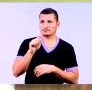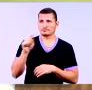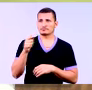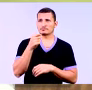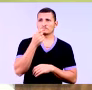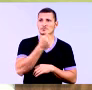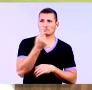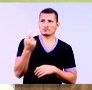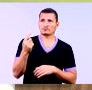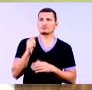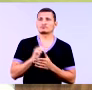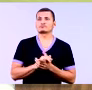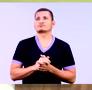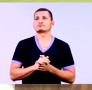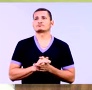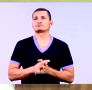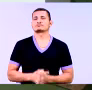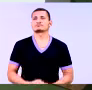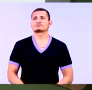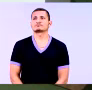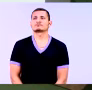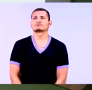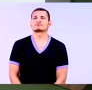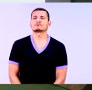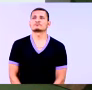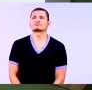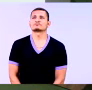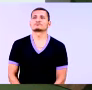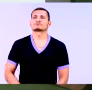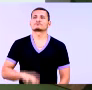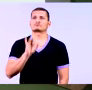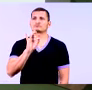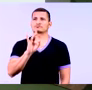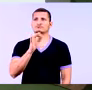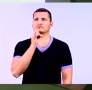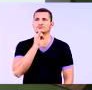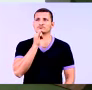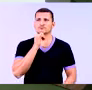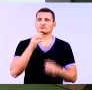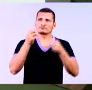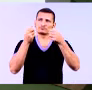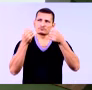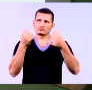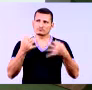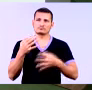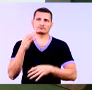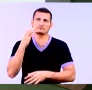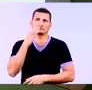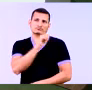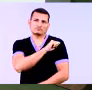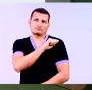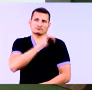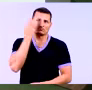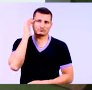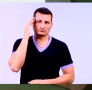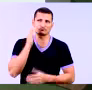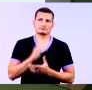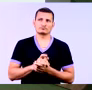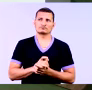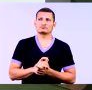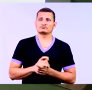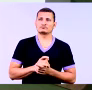da transação, certo, professor? Então, seria só mais um exemplo aqui para que os nossos alunos entendam, no caso da conta bancária,